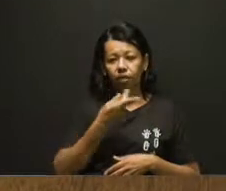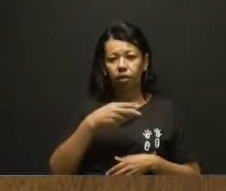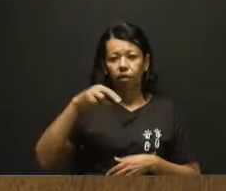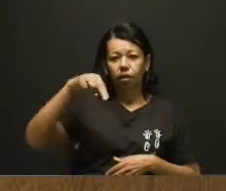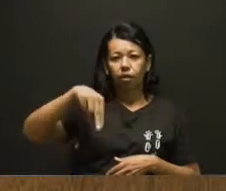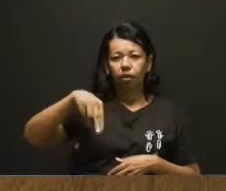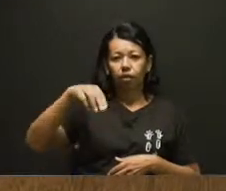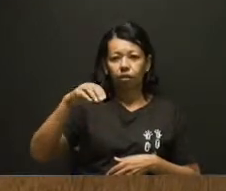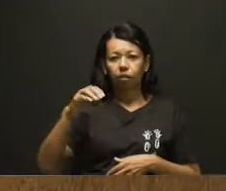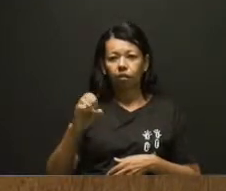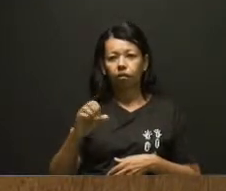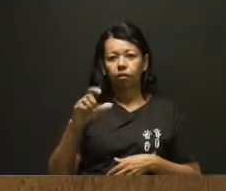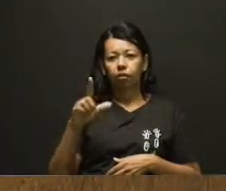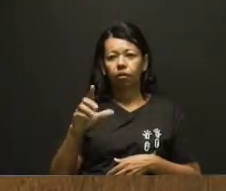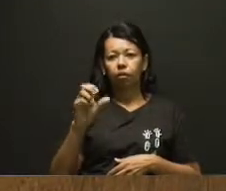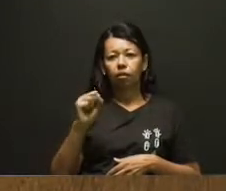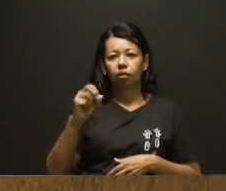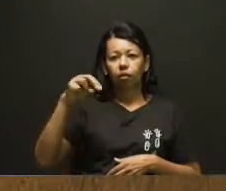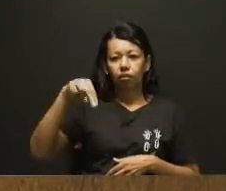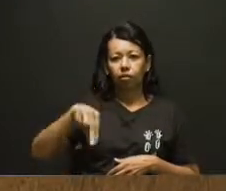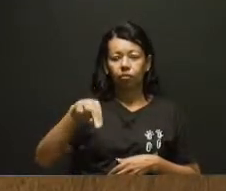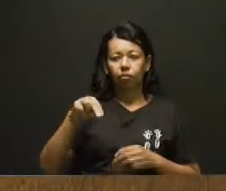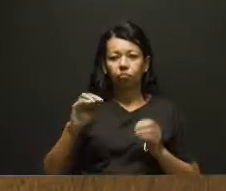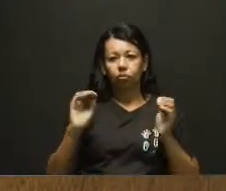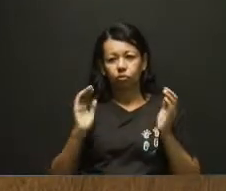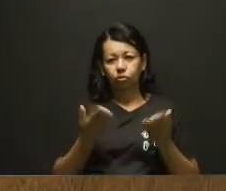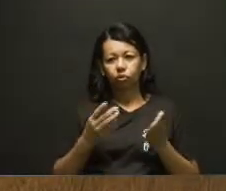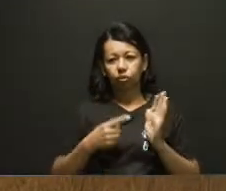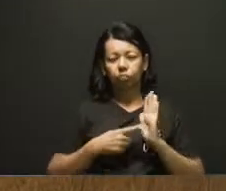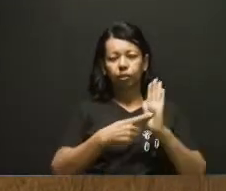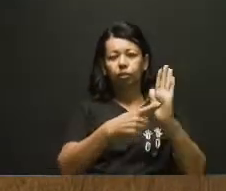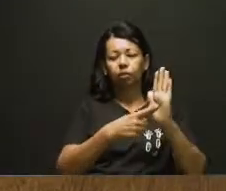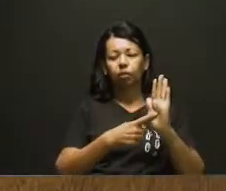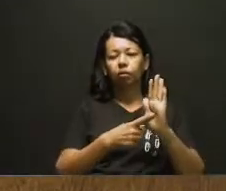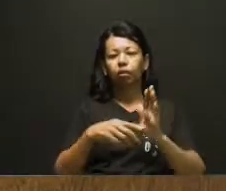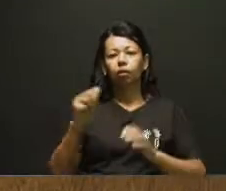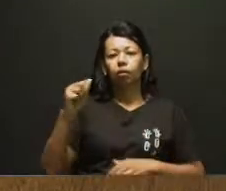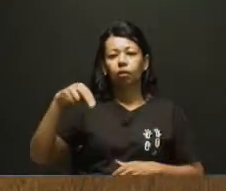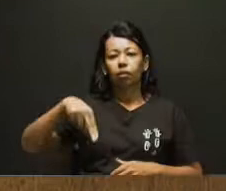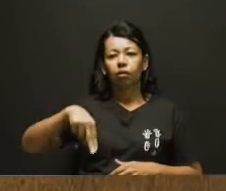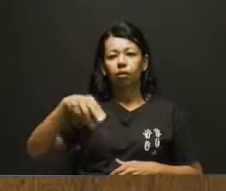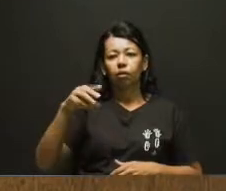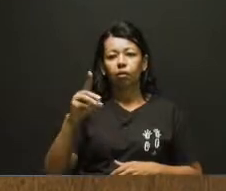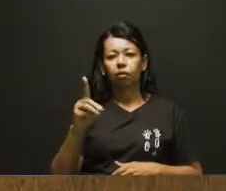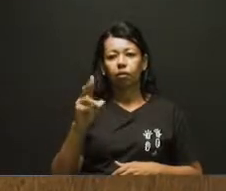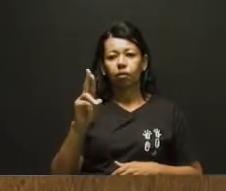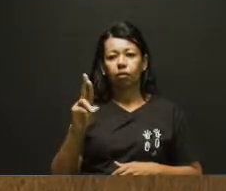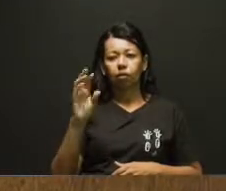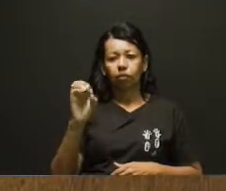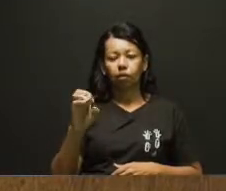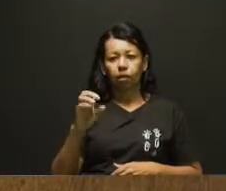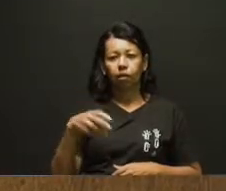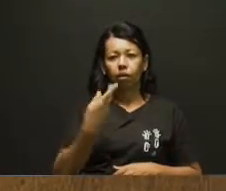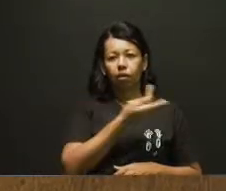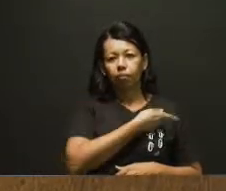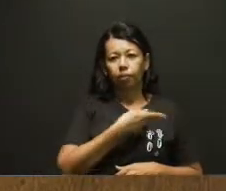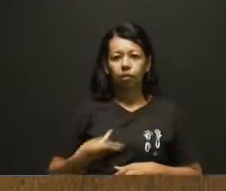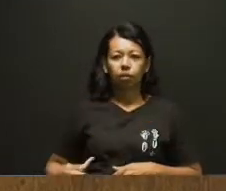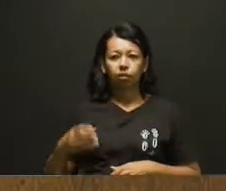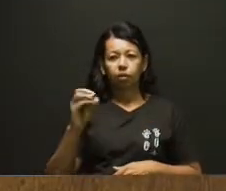nelson machado reis e neste ato representa o doutor andré mohamed isi é o presidente da oab de